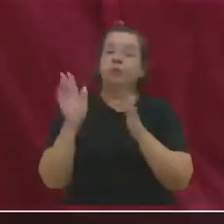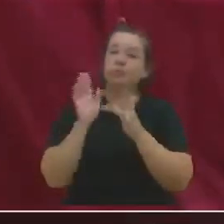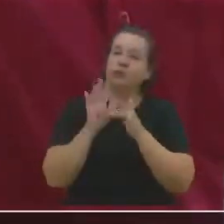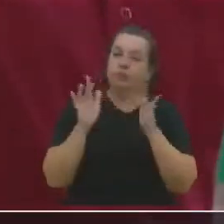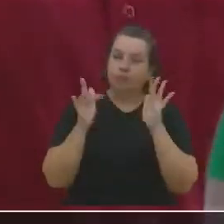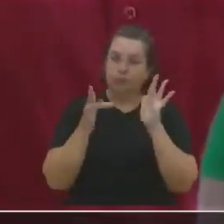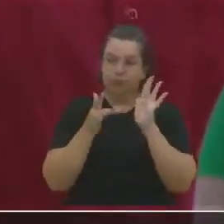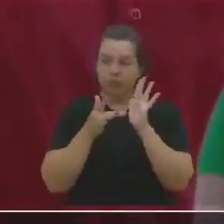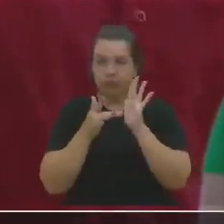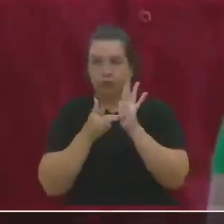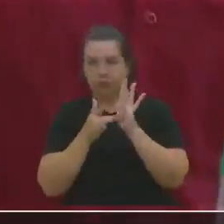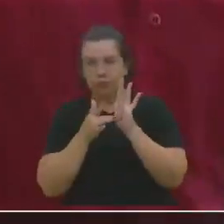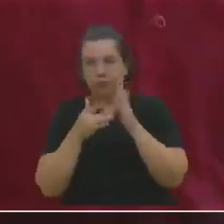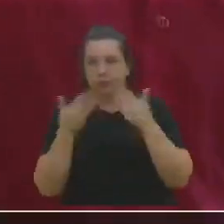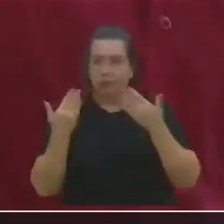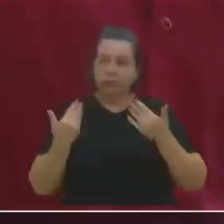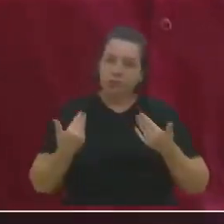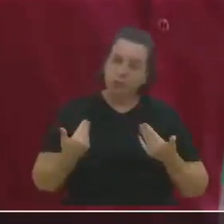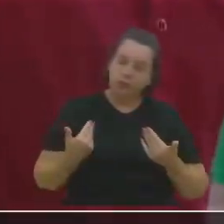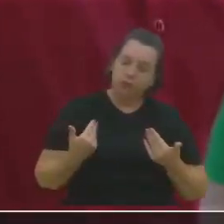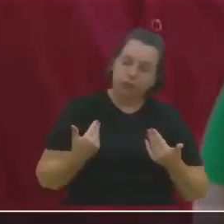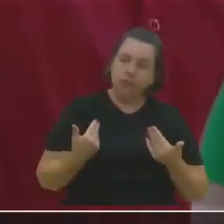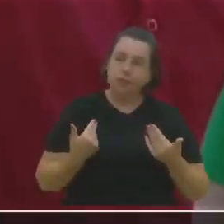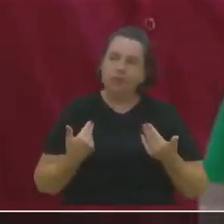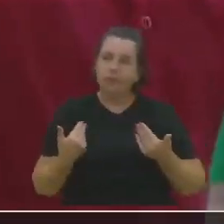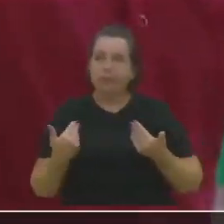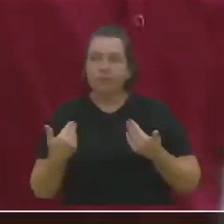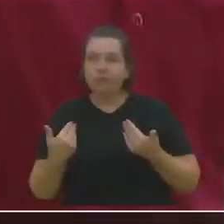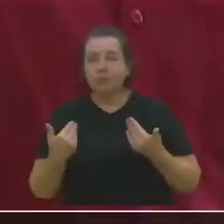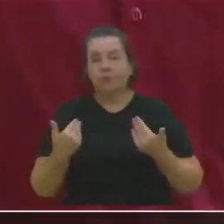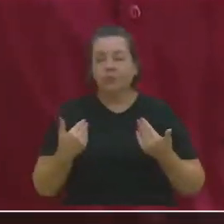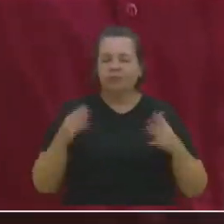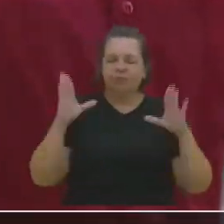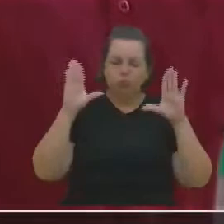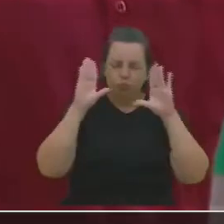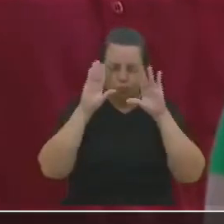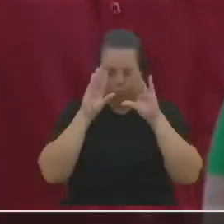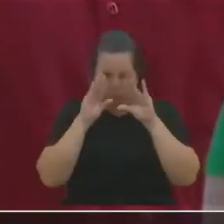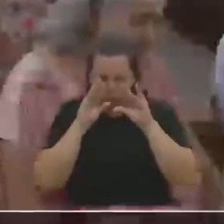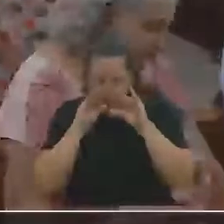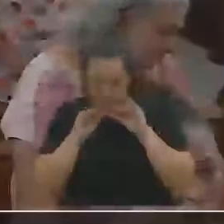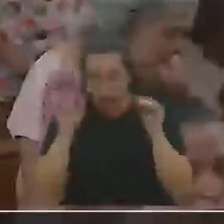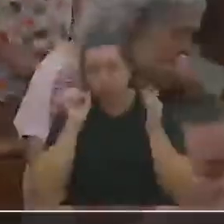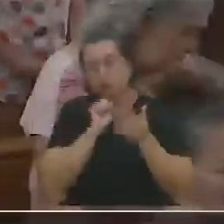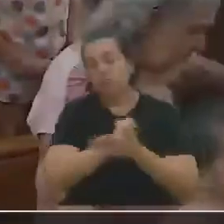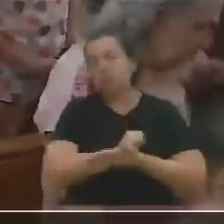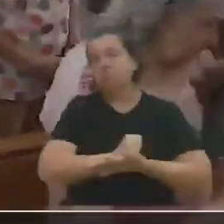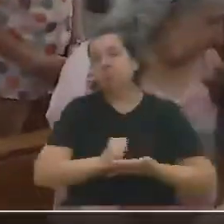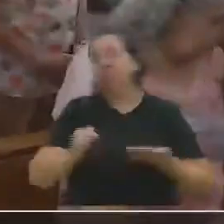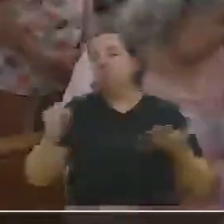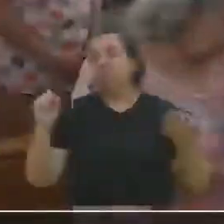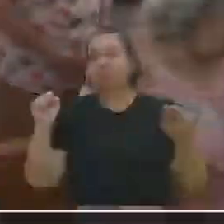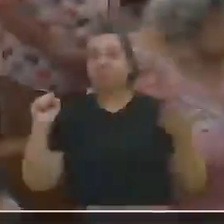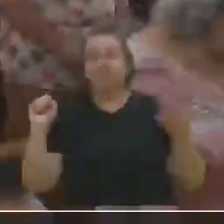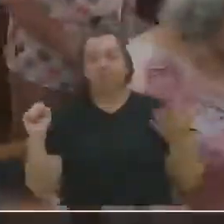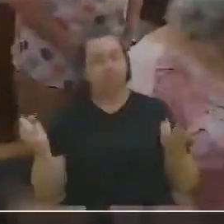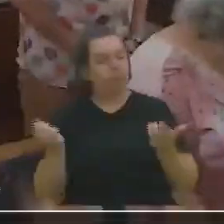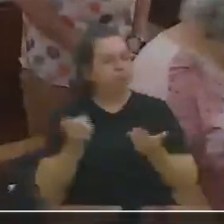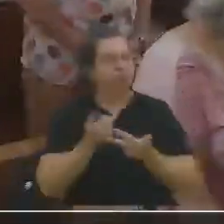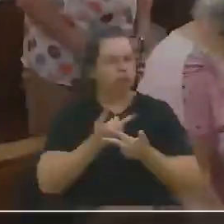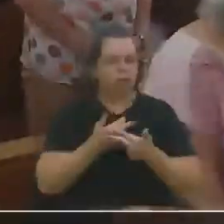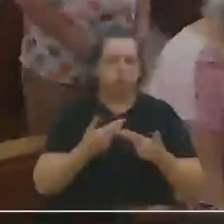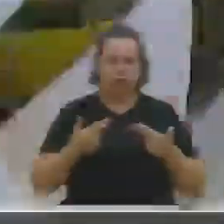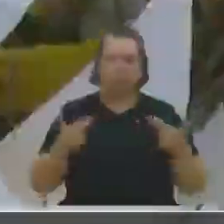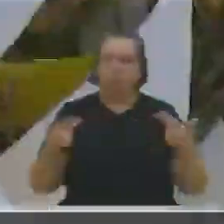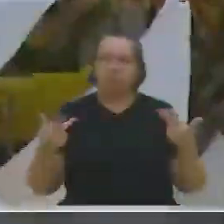luz, eu sou de Jesus, a noite escura já passou,